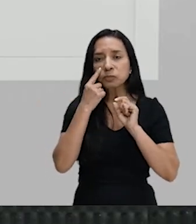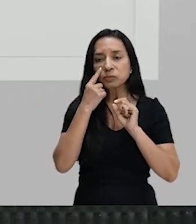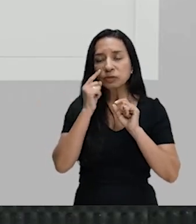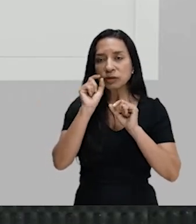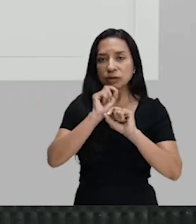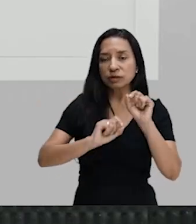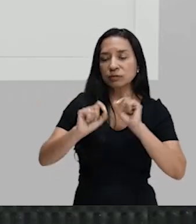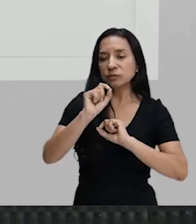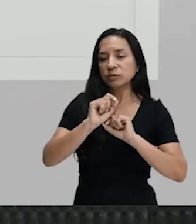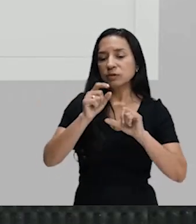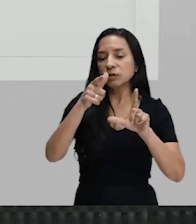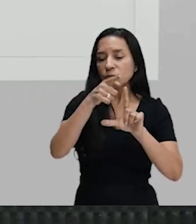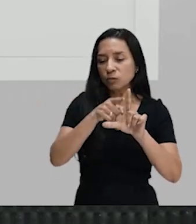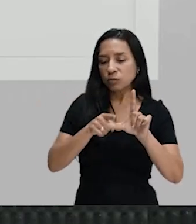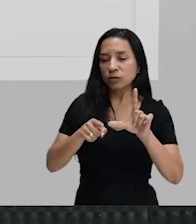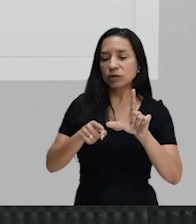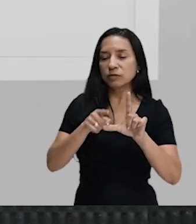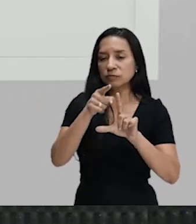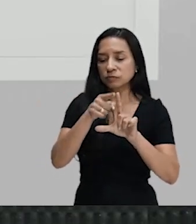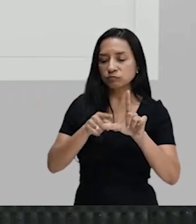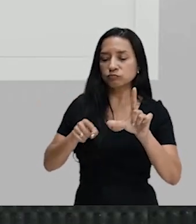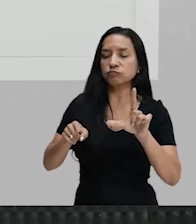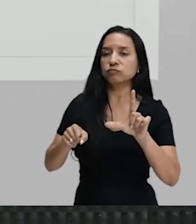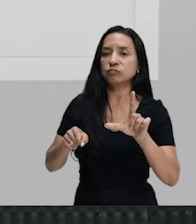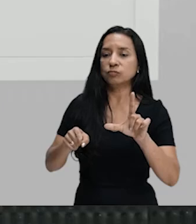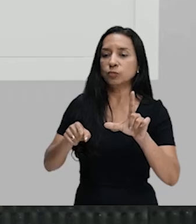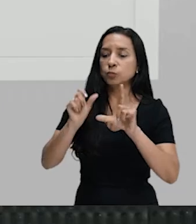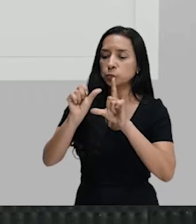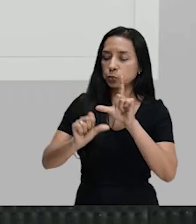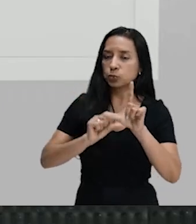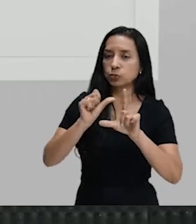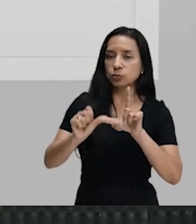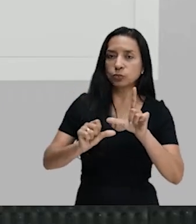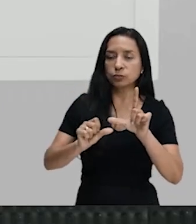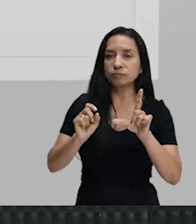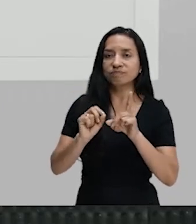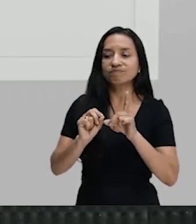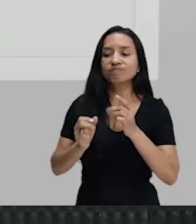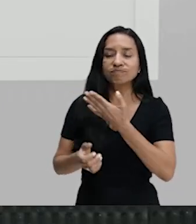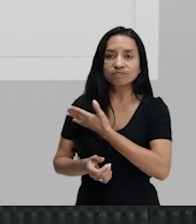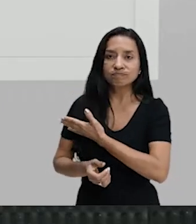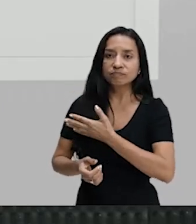as duas curvas da isotérmica. Então ele vai fazer isso.